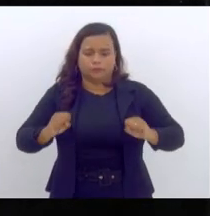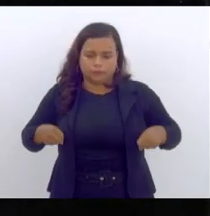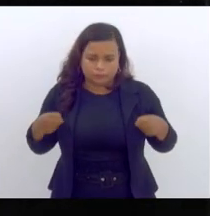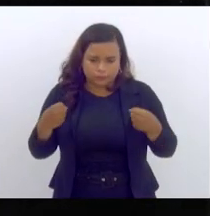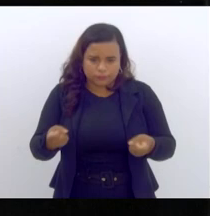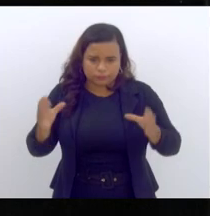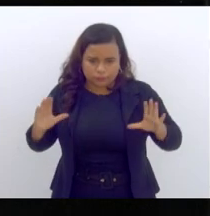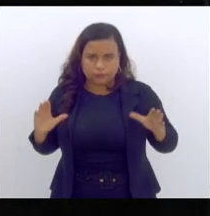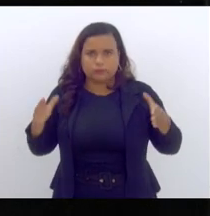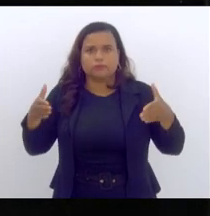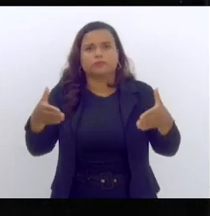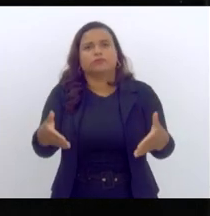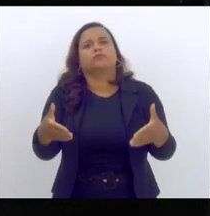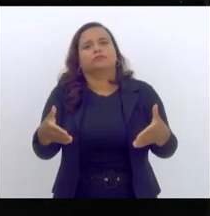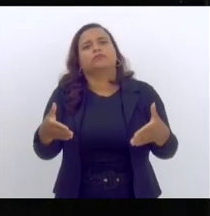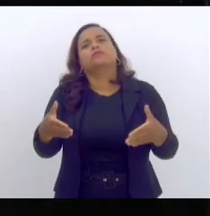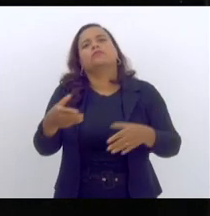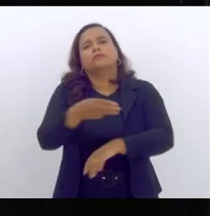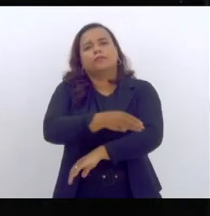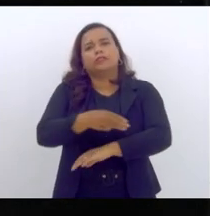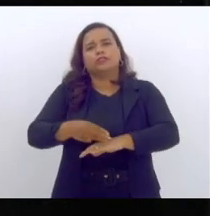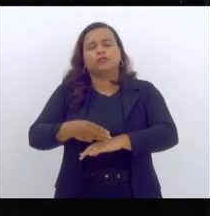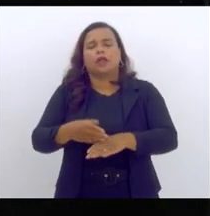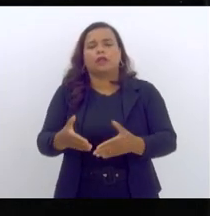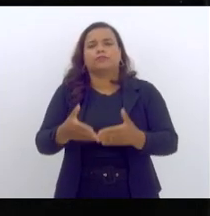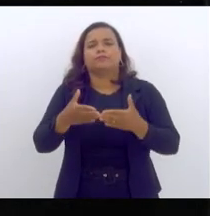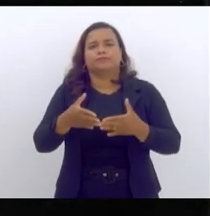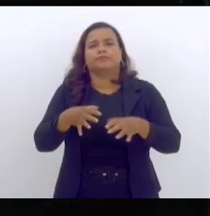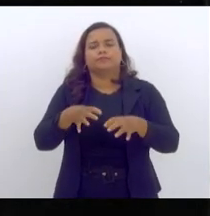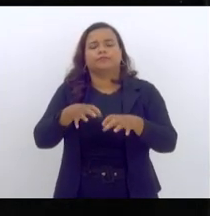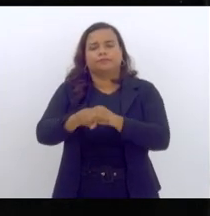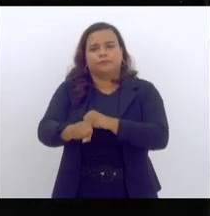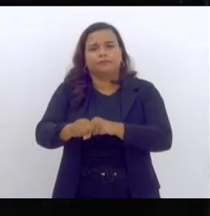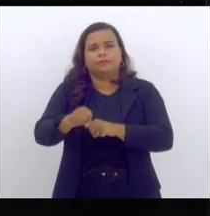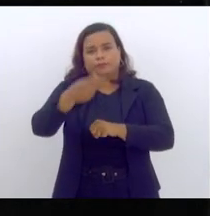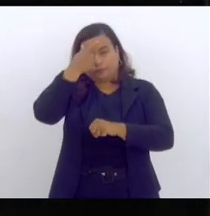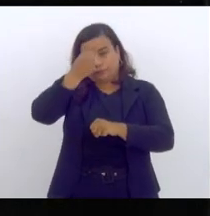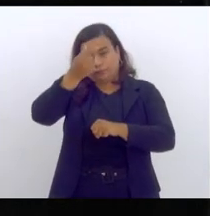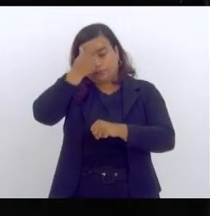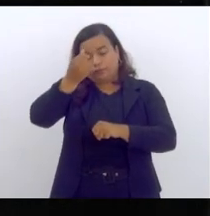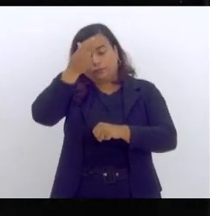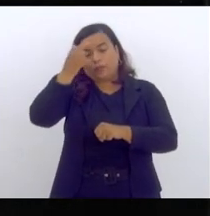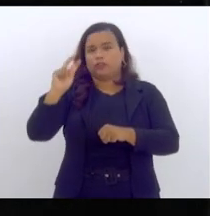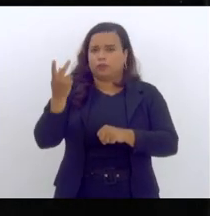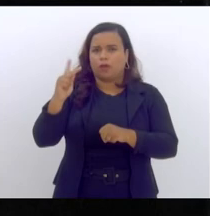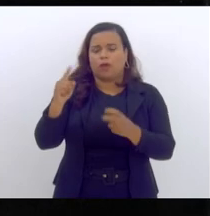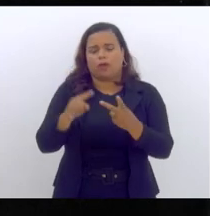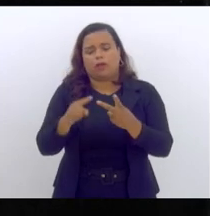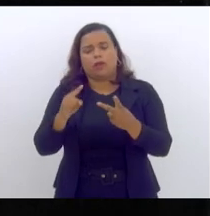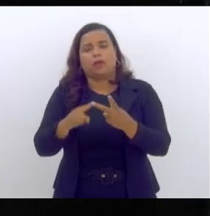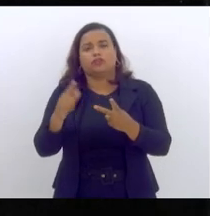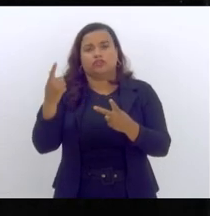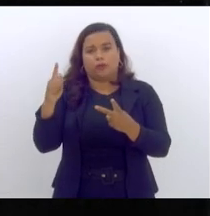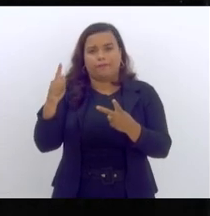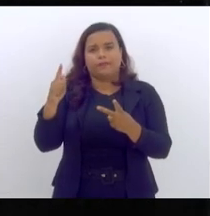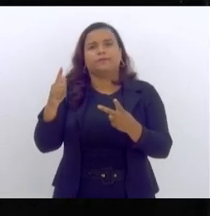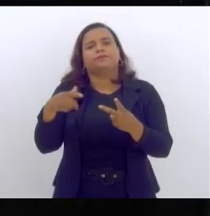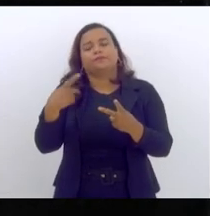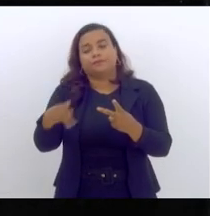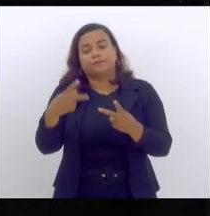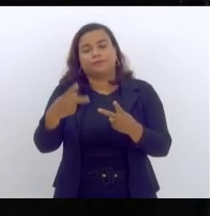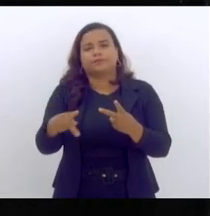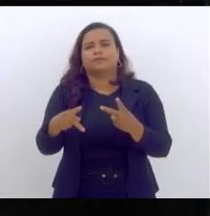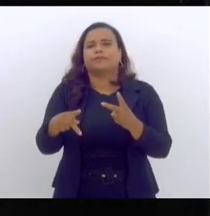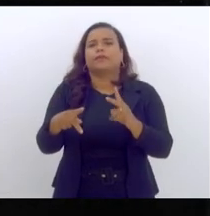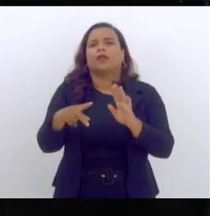magistério ao licenciar sem história e geografia sua biografia conta com premiações em reconhecimento ao seu trabalho